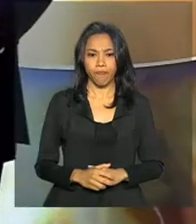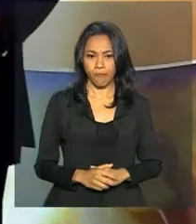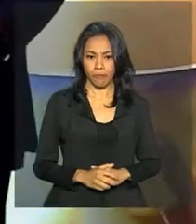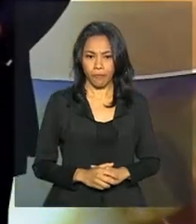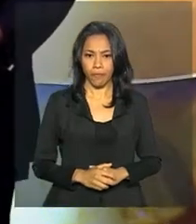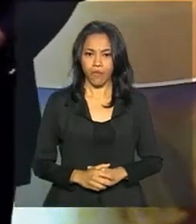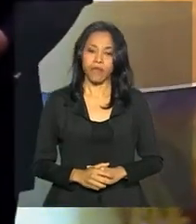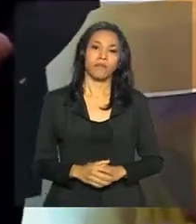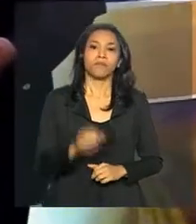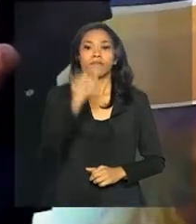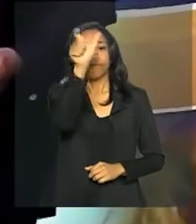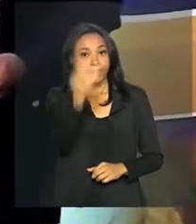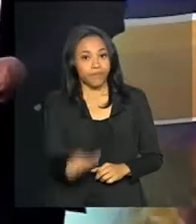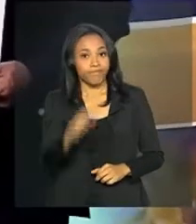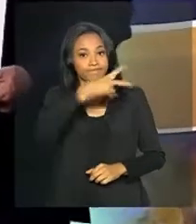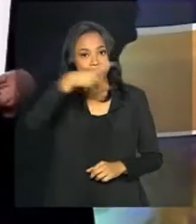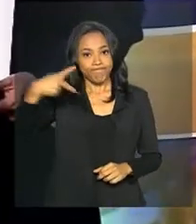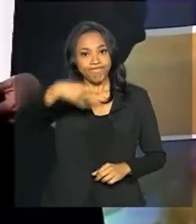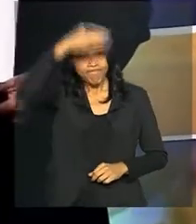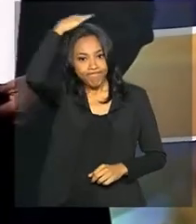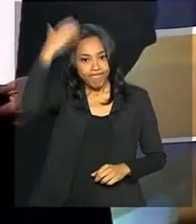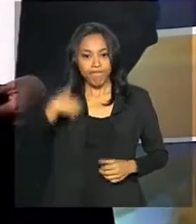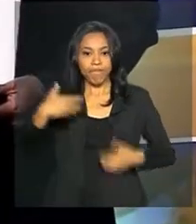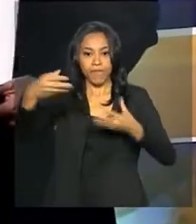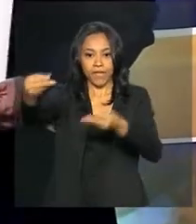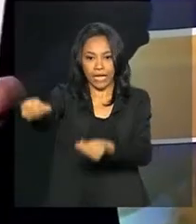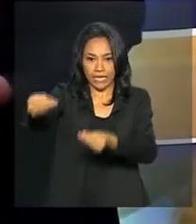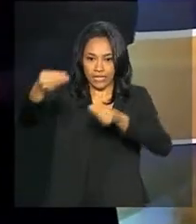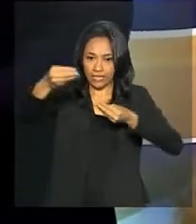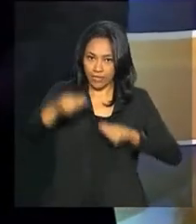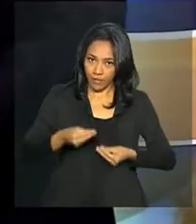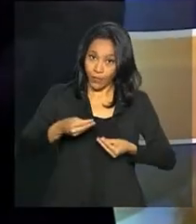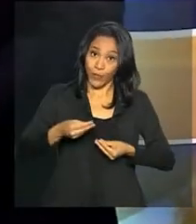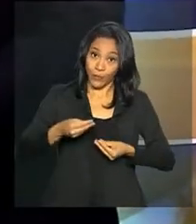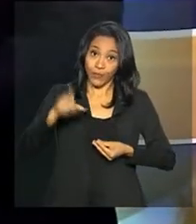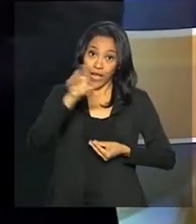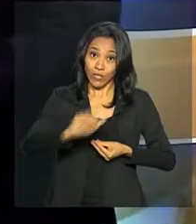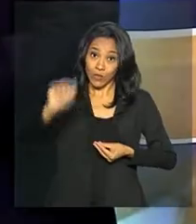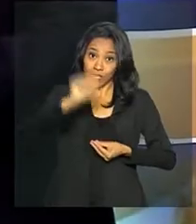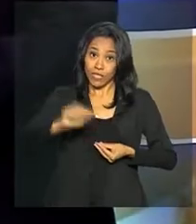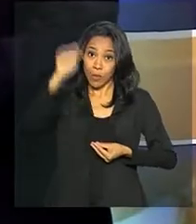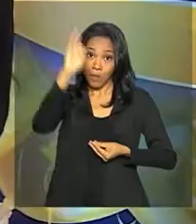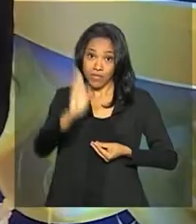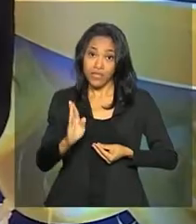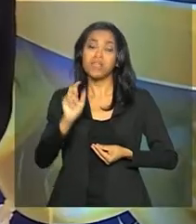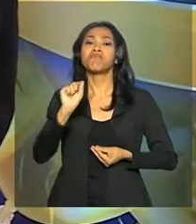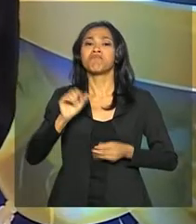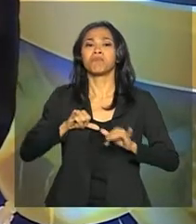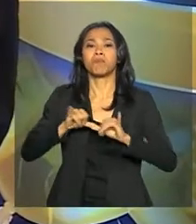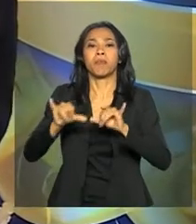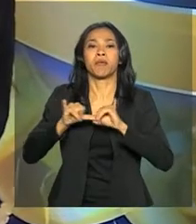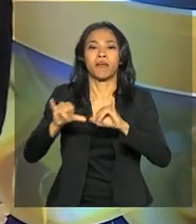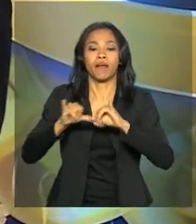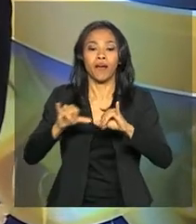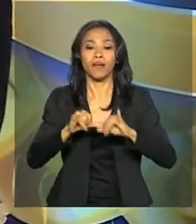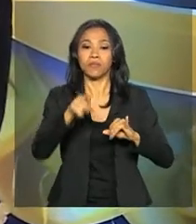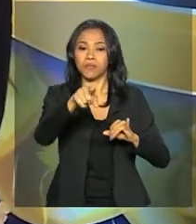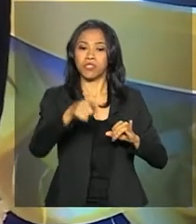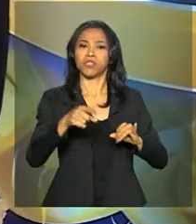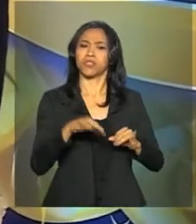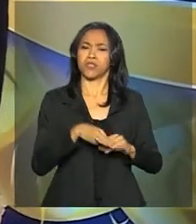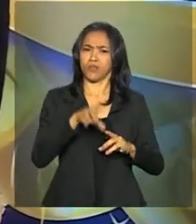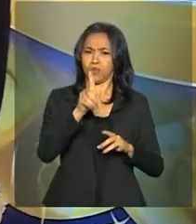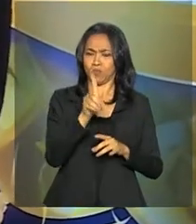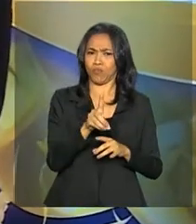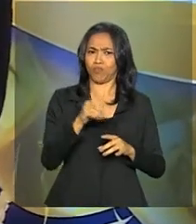o presidente michel temer recebeu da associação brasileira de supermercados o título de comendador